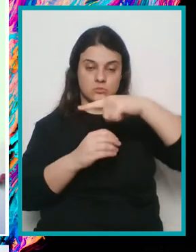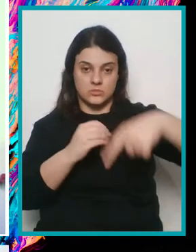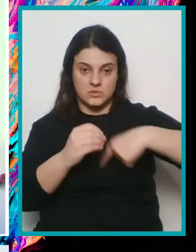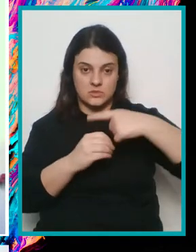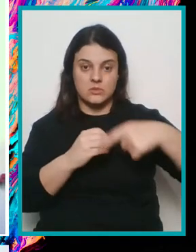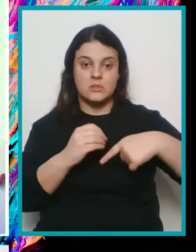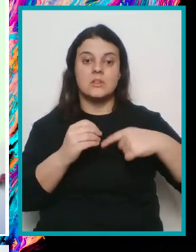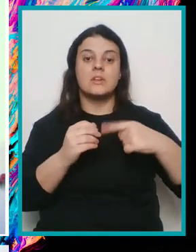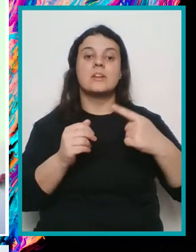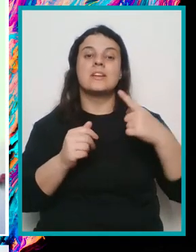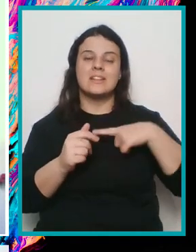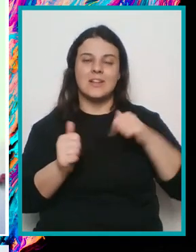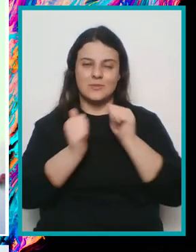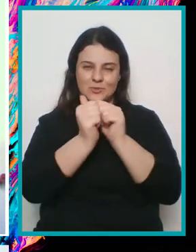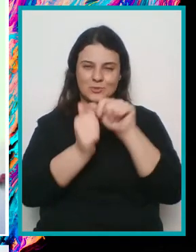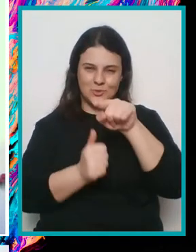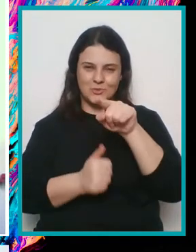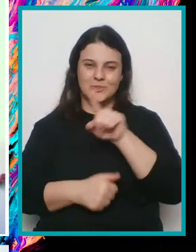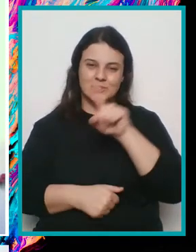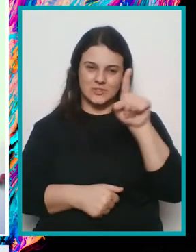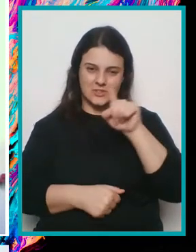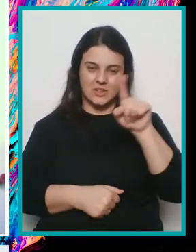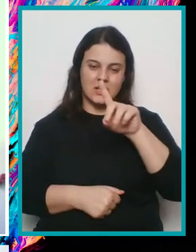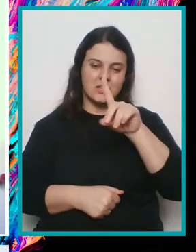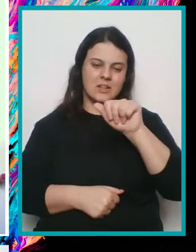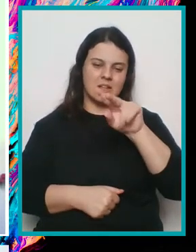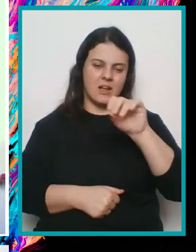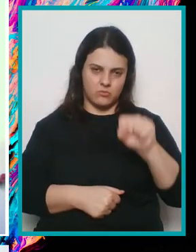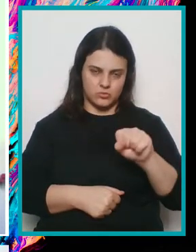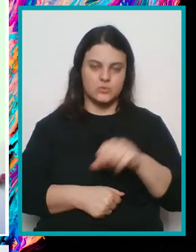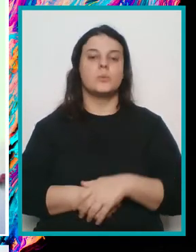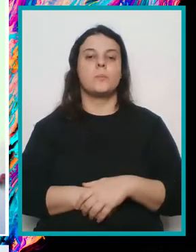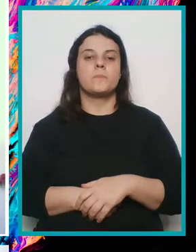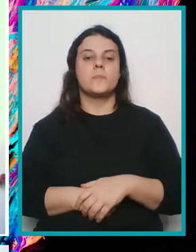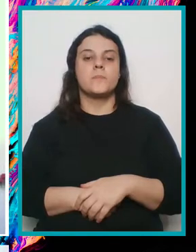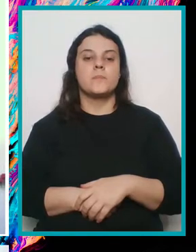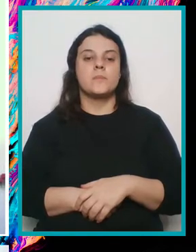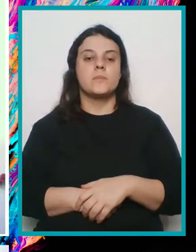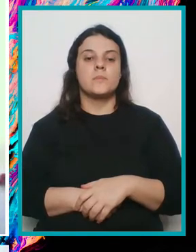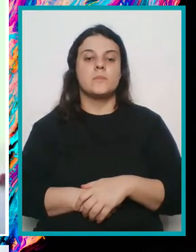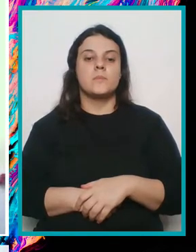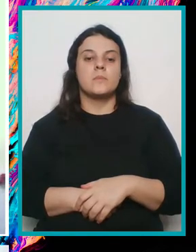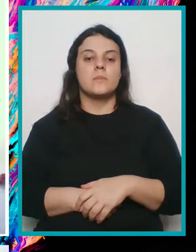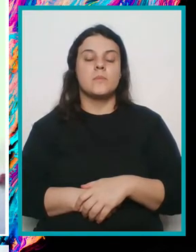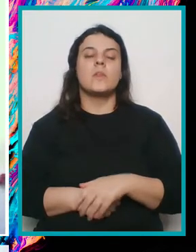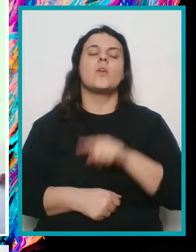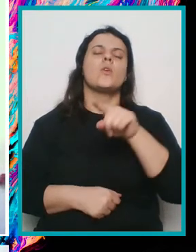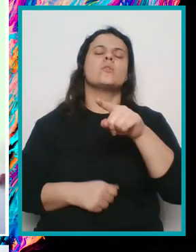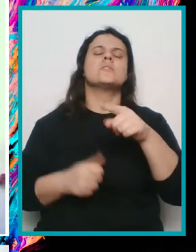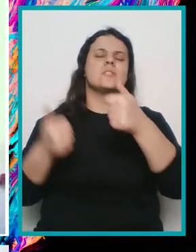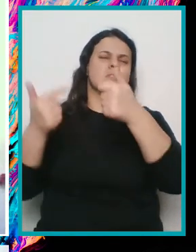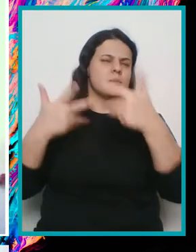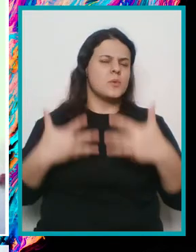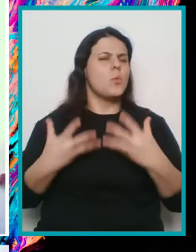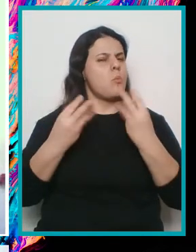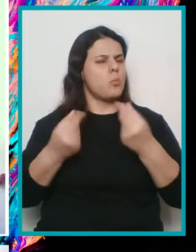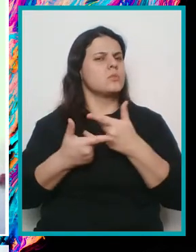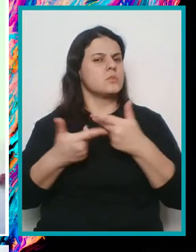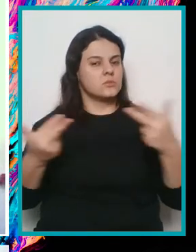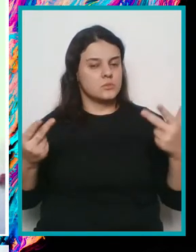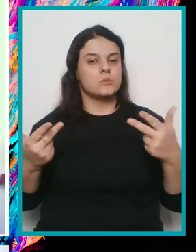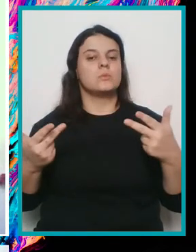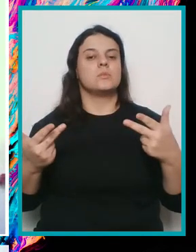teve, mas eu vejo que tanto aí em Uganda quanto aqui no Brasil, a gente enfrenta ainda